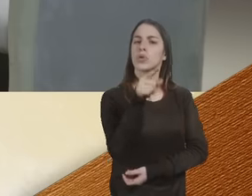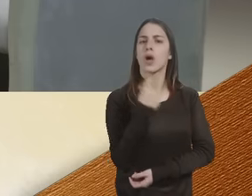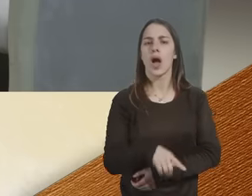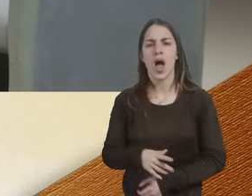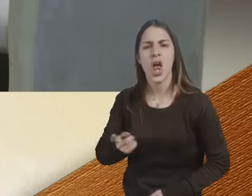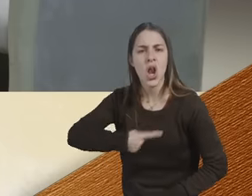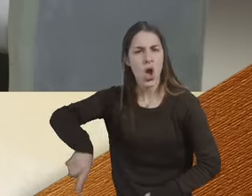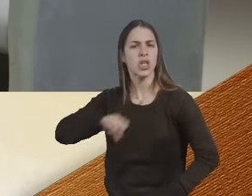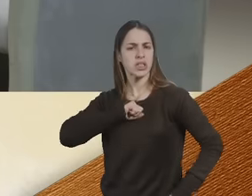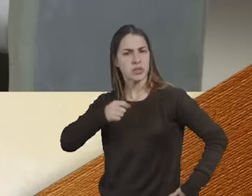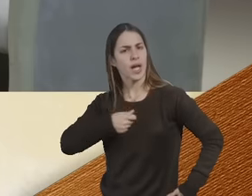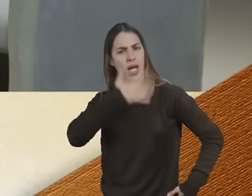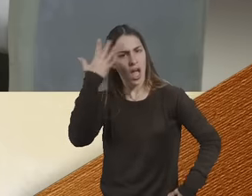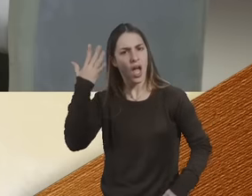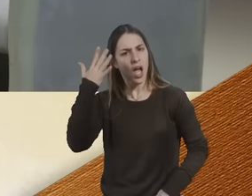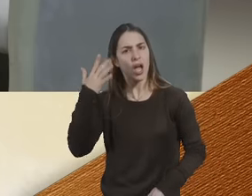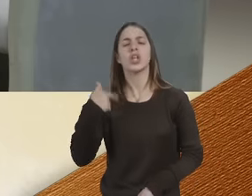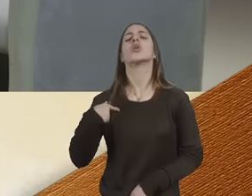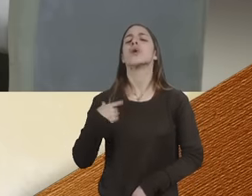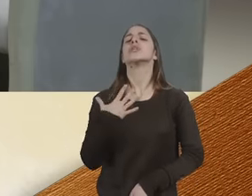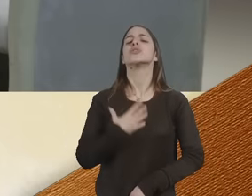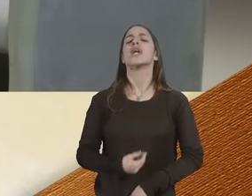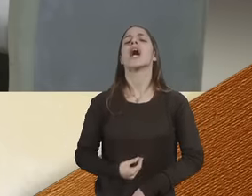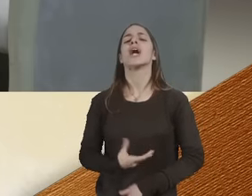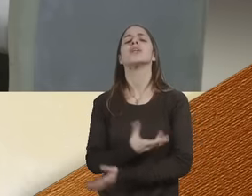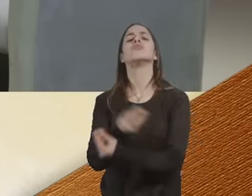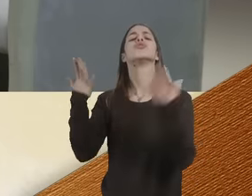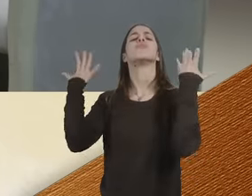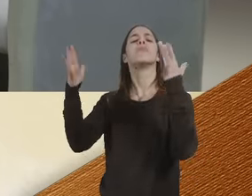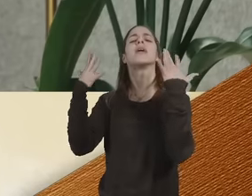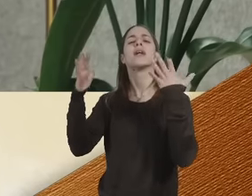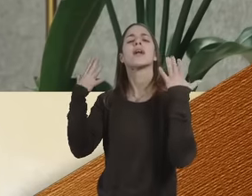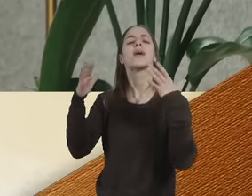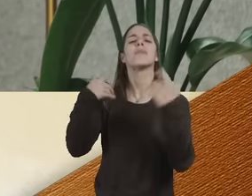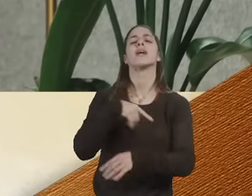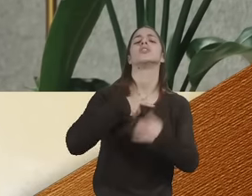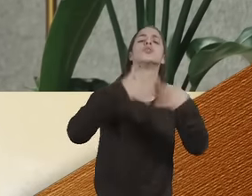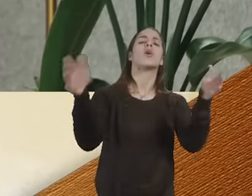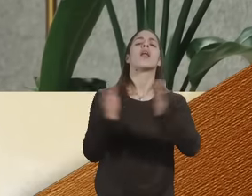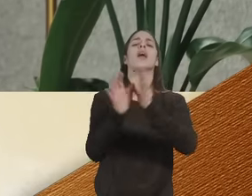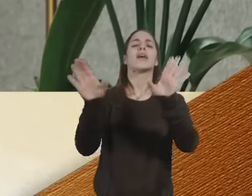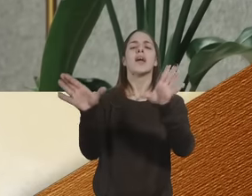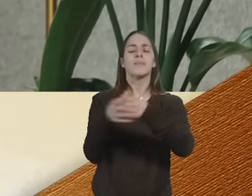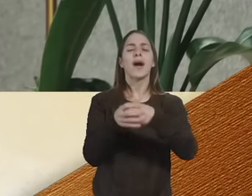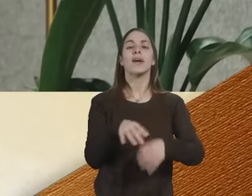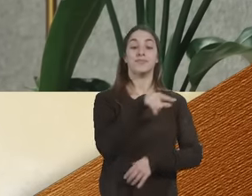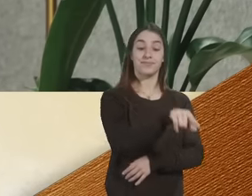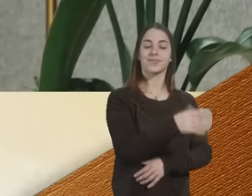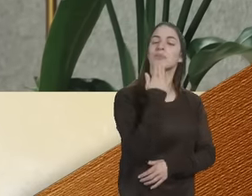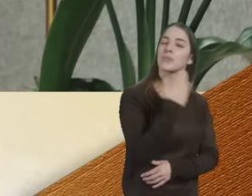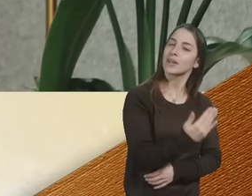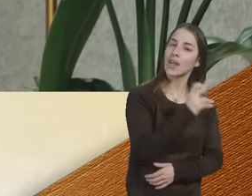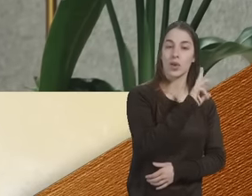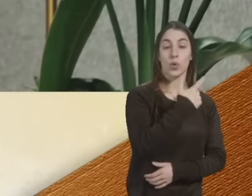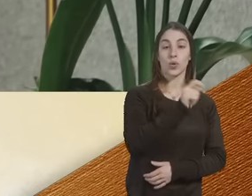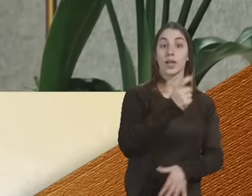As nossas manhãs. Estou a gostar. Muitos parabéns a toda a equipa. Muito obrigada, Ruth. Mas